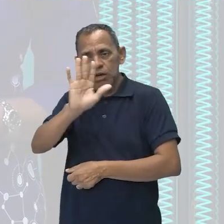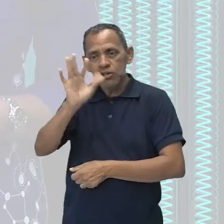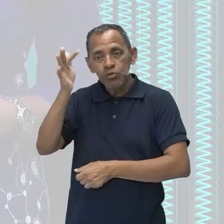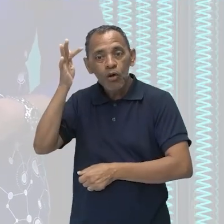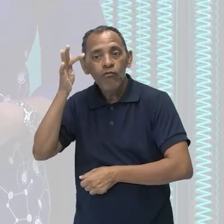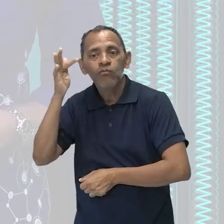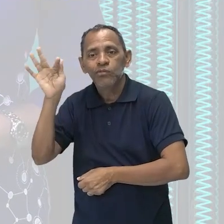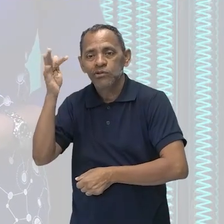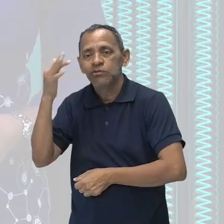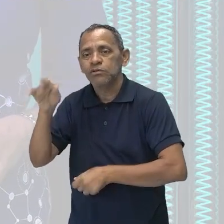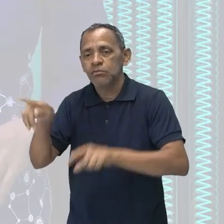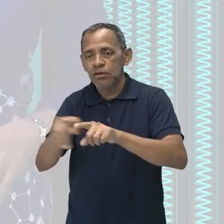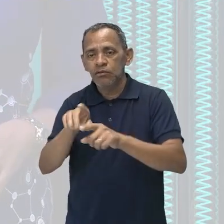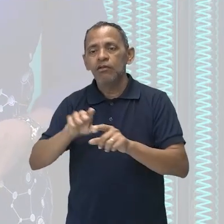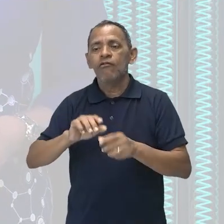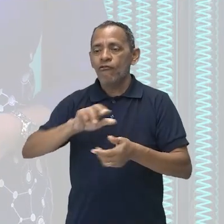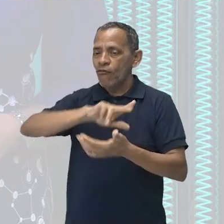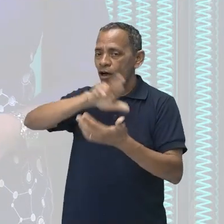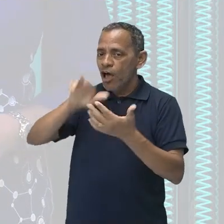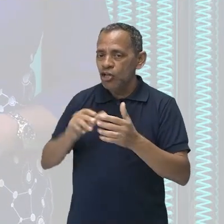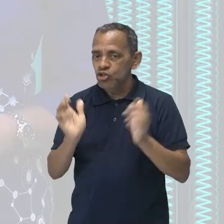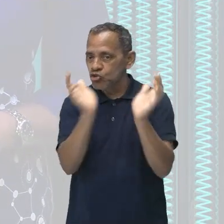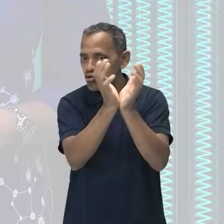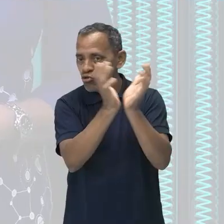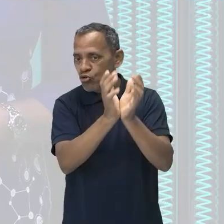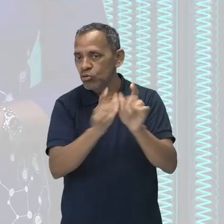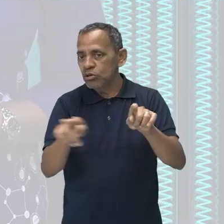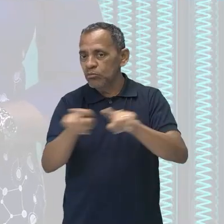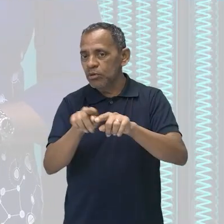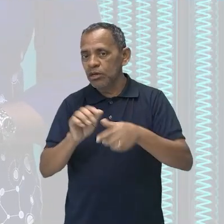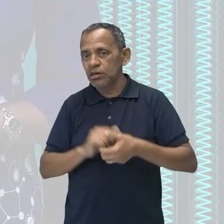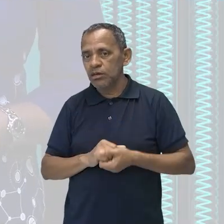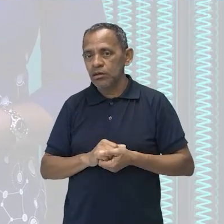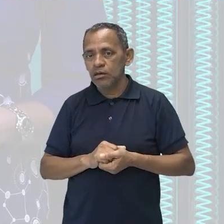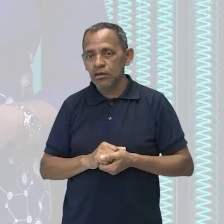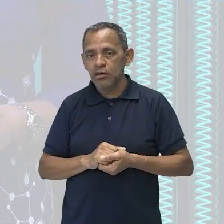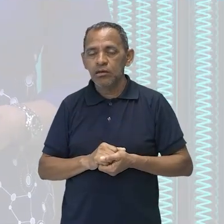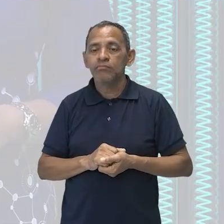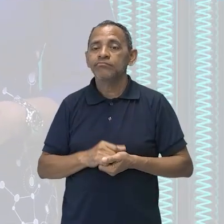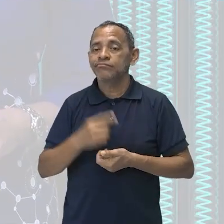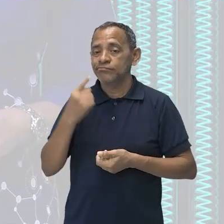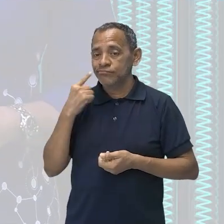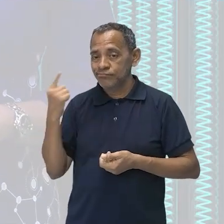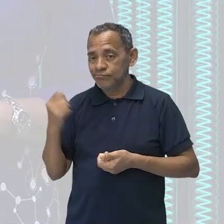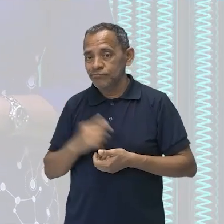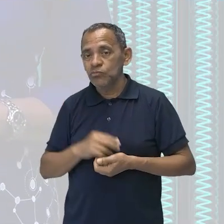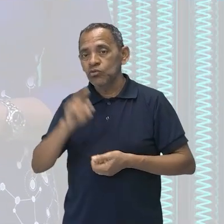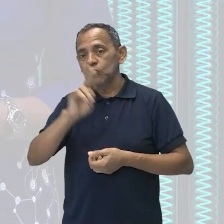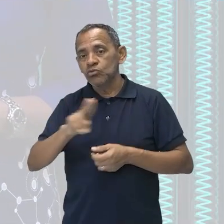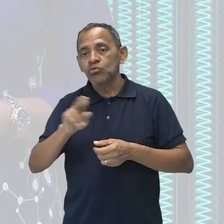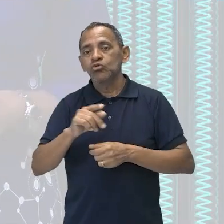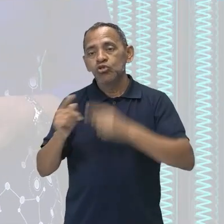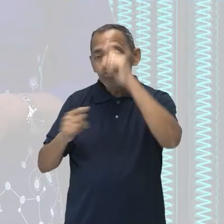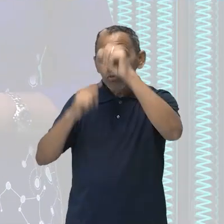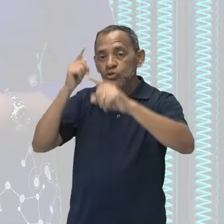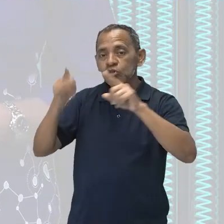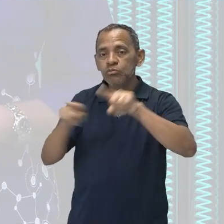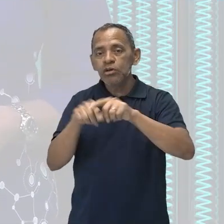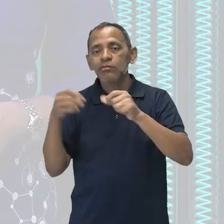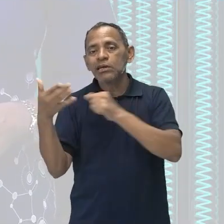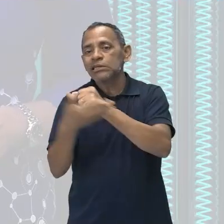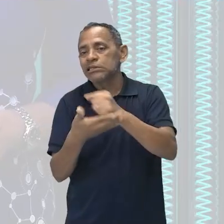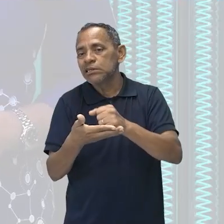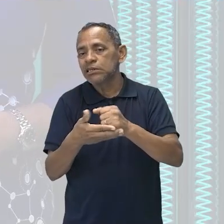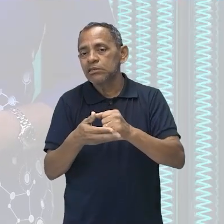não é apenas uma técnica, mas uma filosofia. Muitos grupos e companhias, como Second